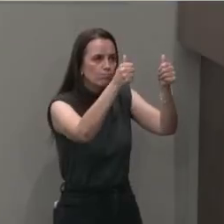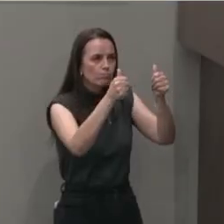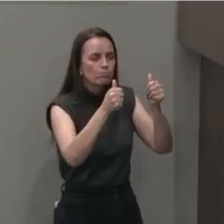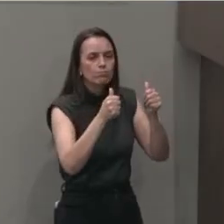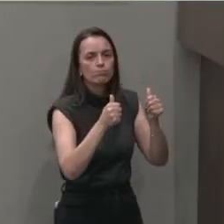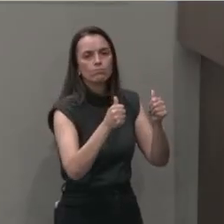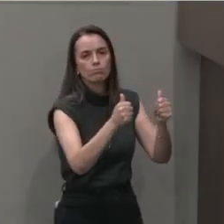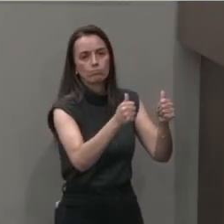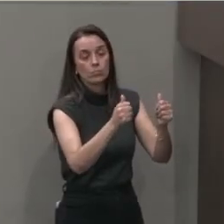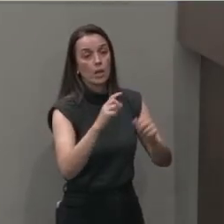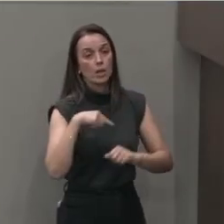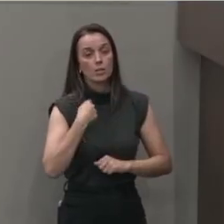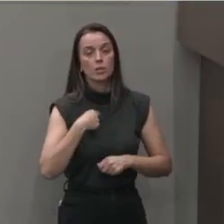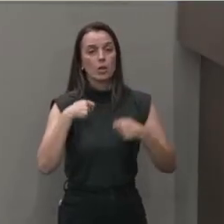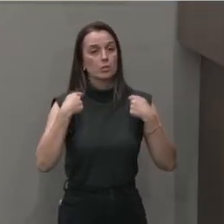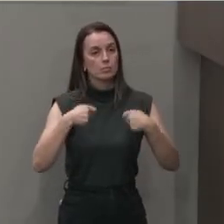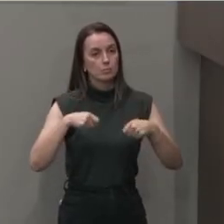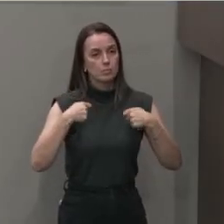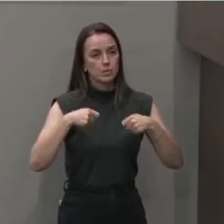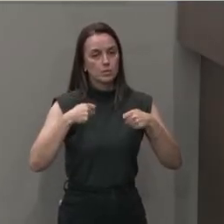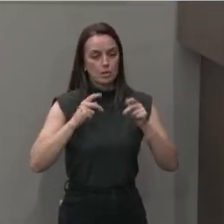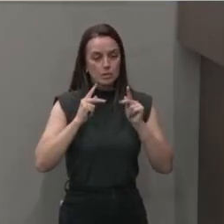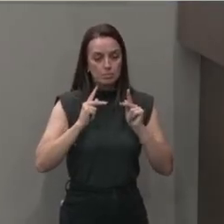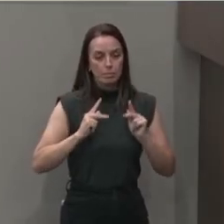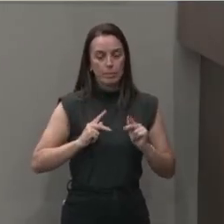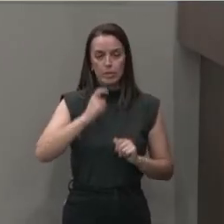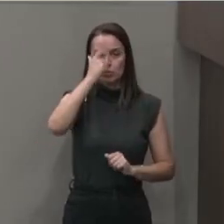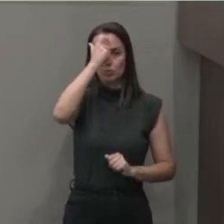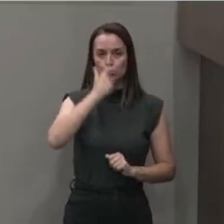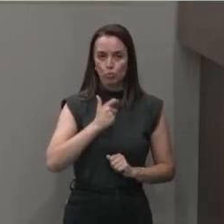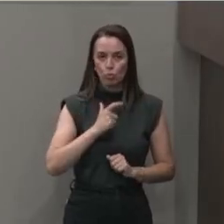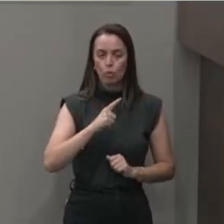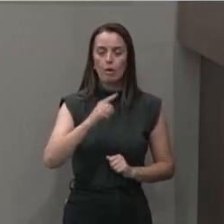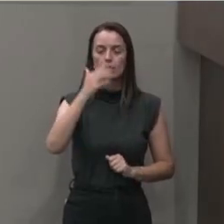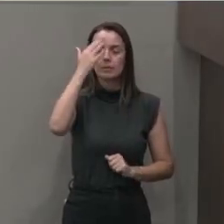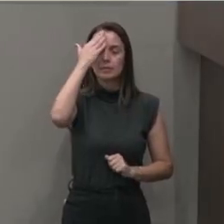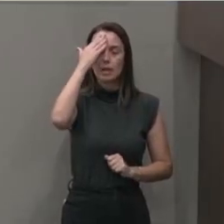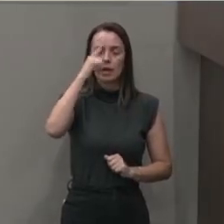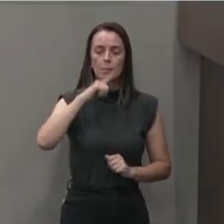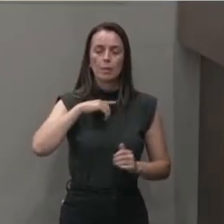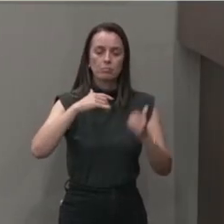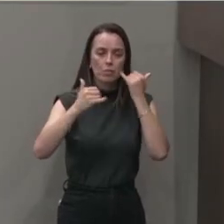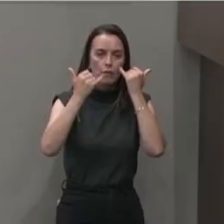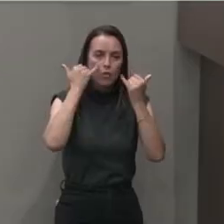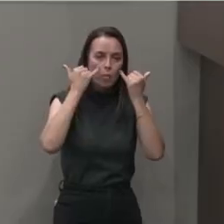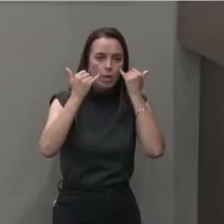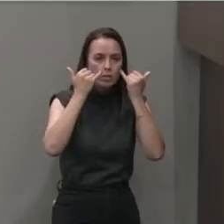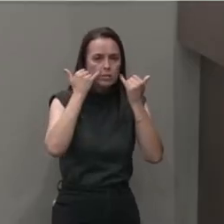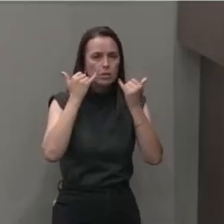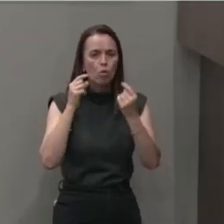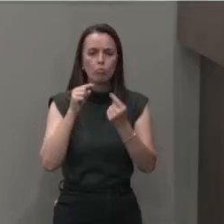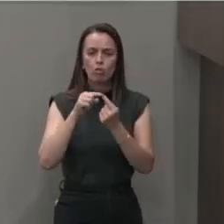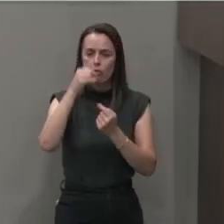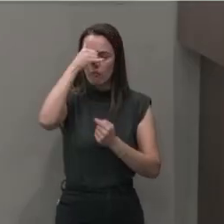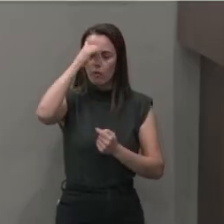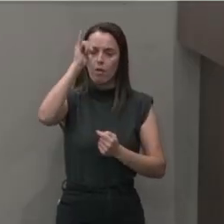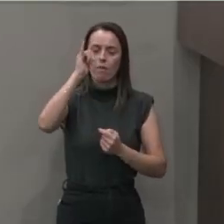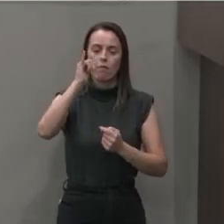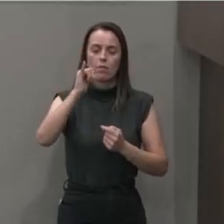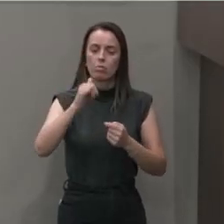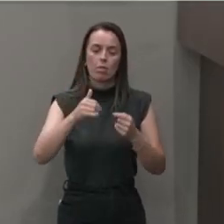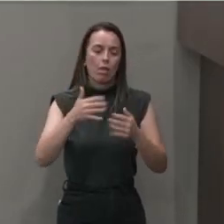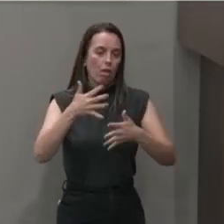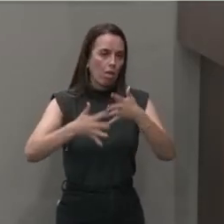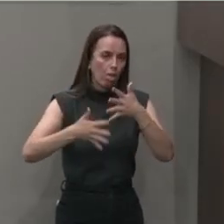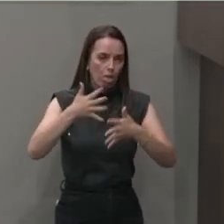Nós precisamos que os consumidores tenham informação para que não haja problema e mais atritos ainda. O artigo